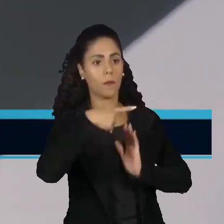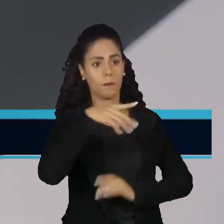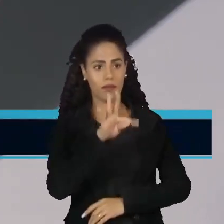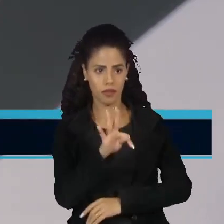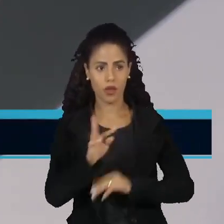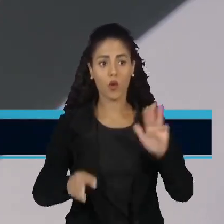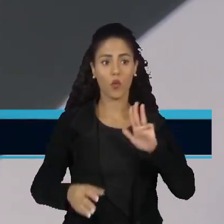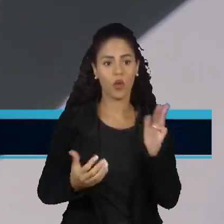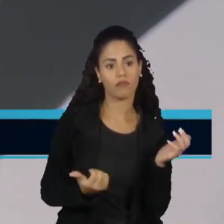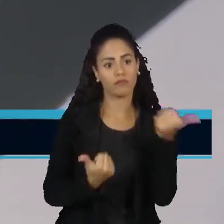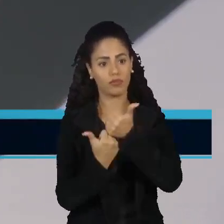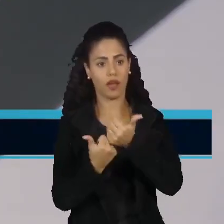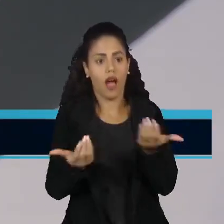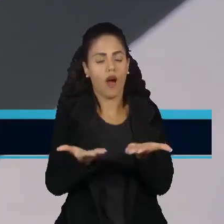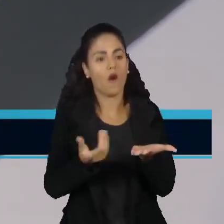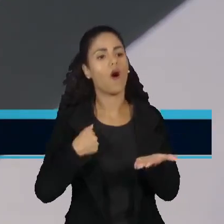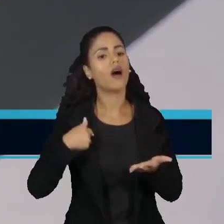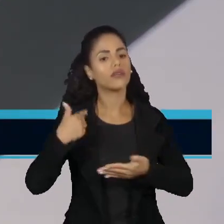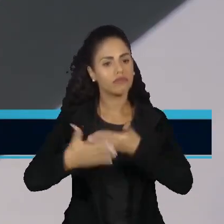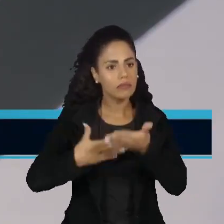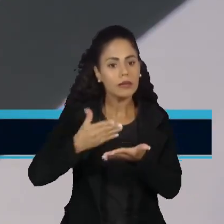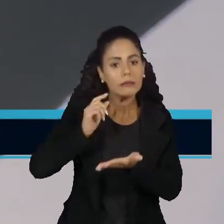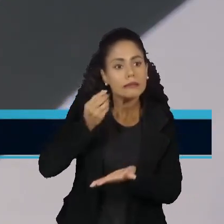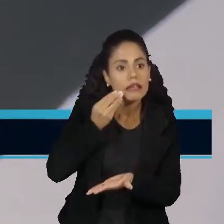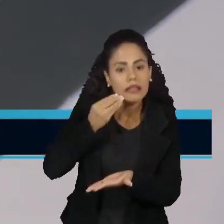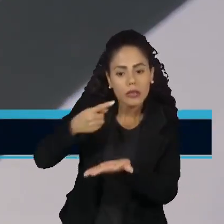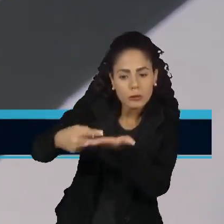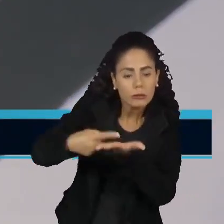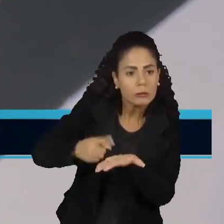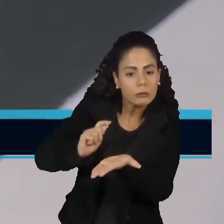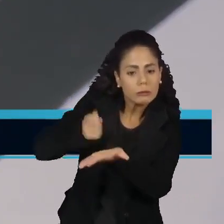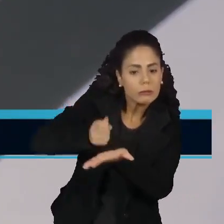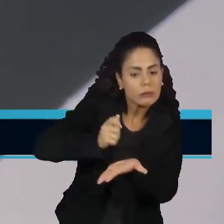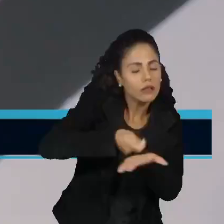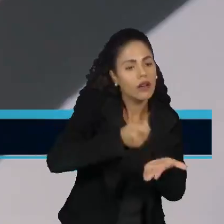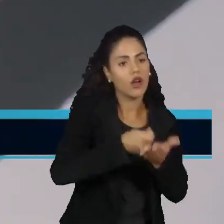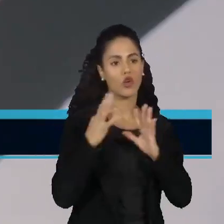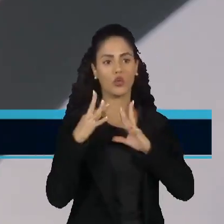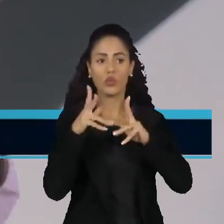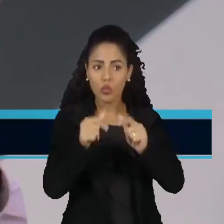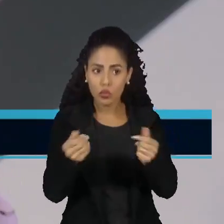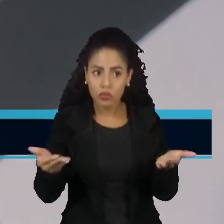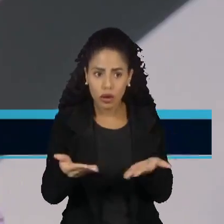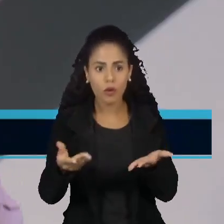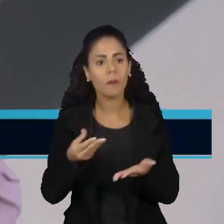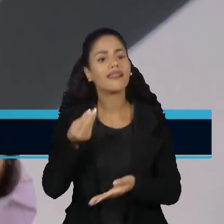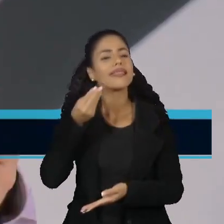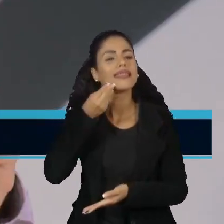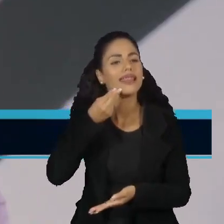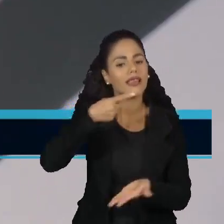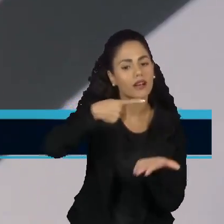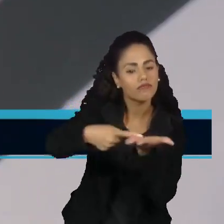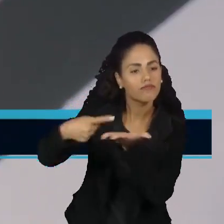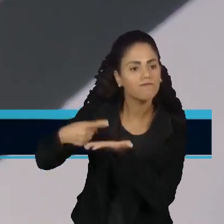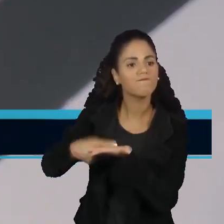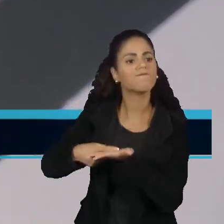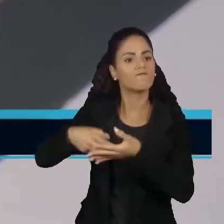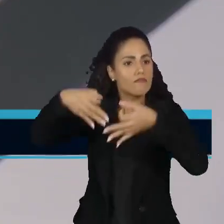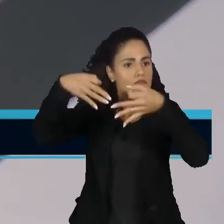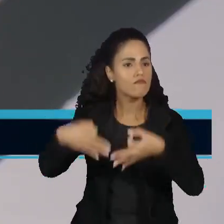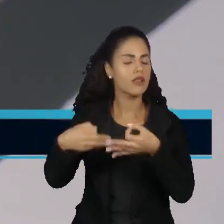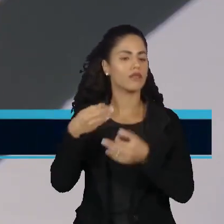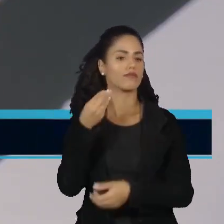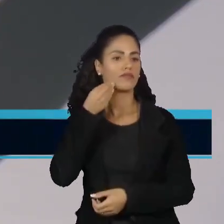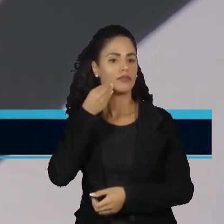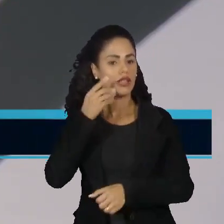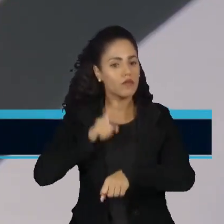do presidente Lula, para restabelecer a credibilidade na capacidade de pagamento, de honrar compromissos em